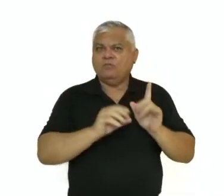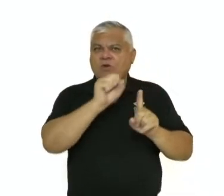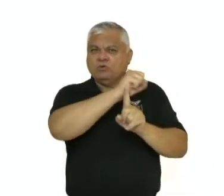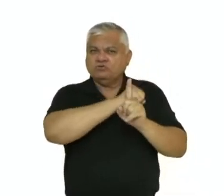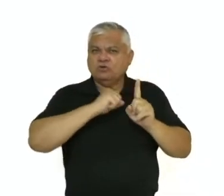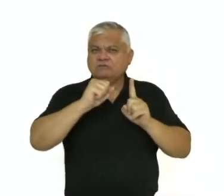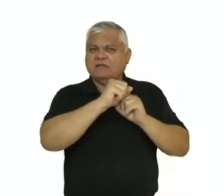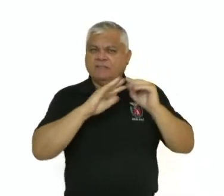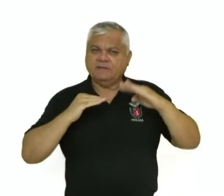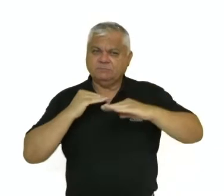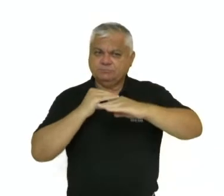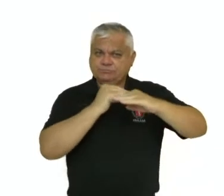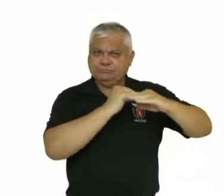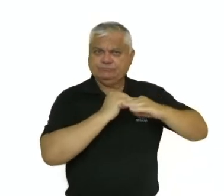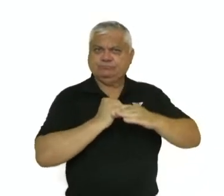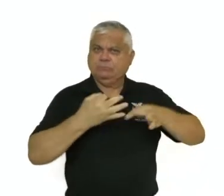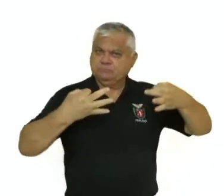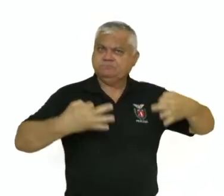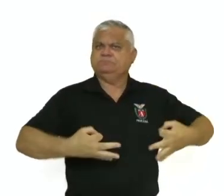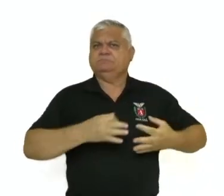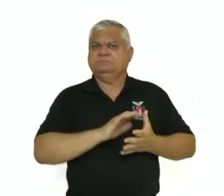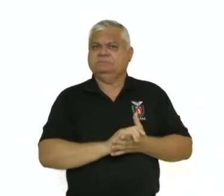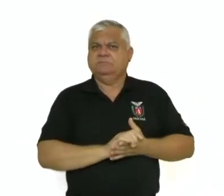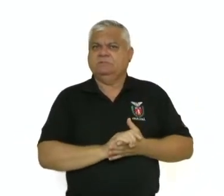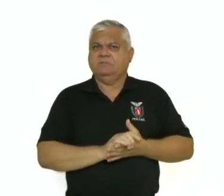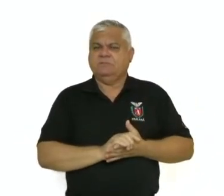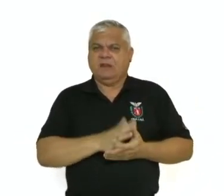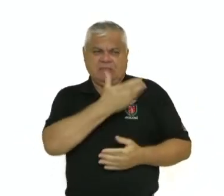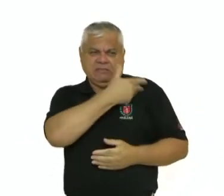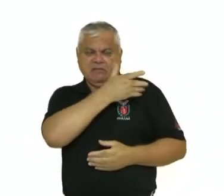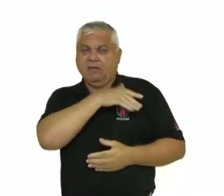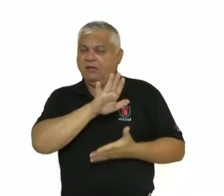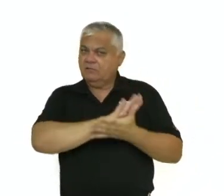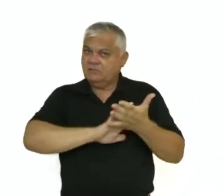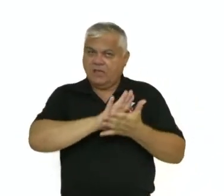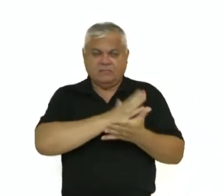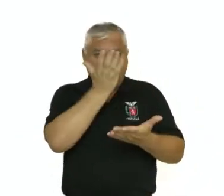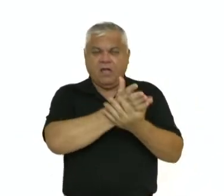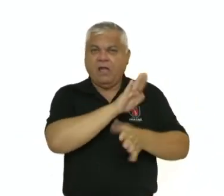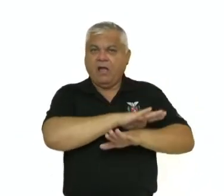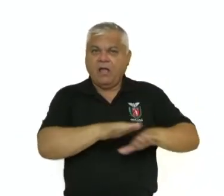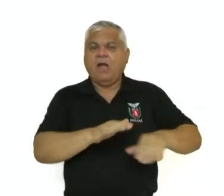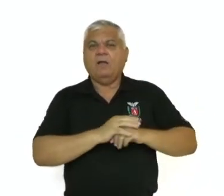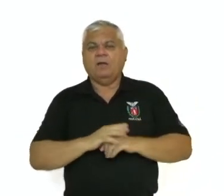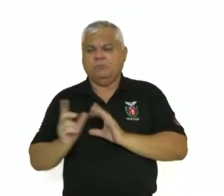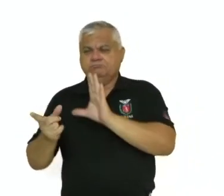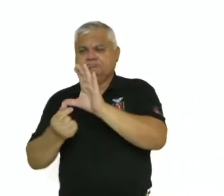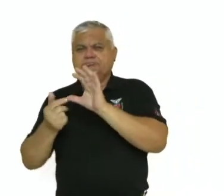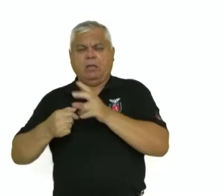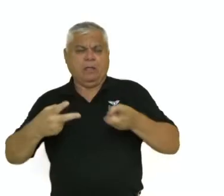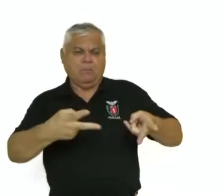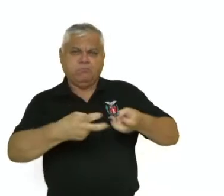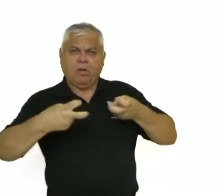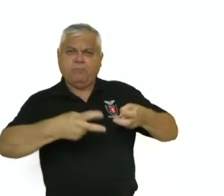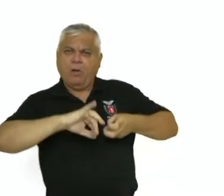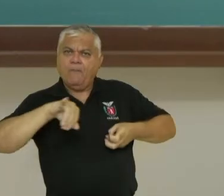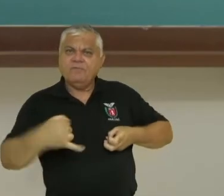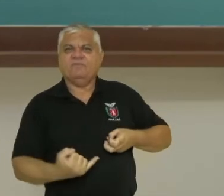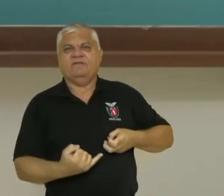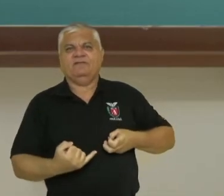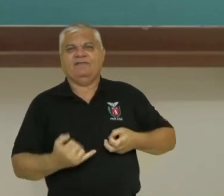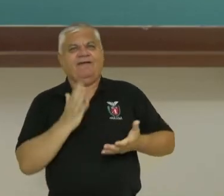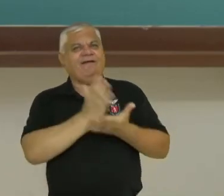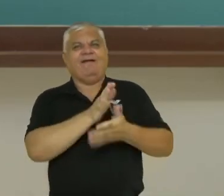mais justa, para extinguir a sociedade de classes na qual os capitalistas exploram os trabalhadores.